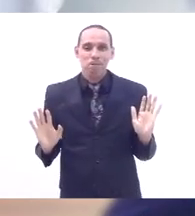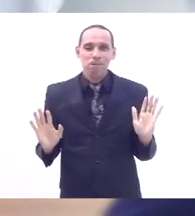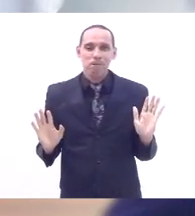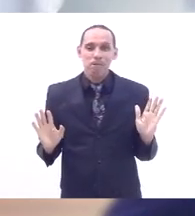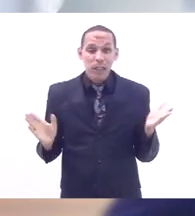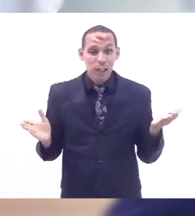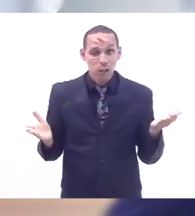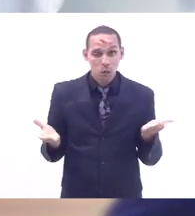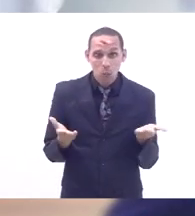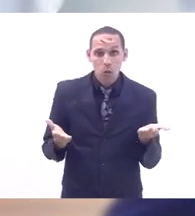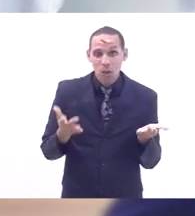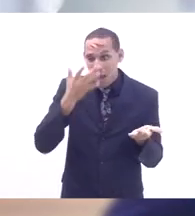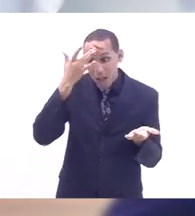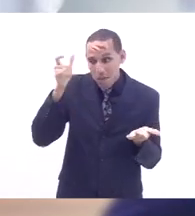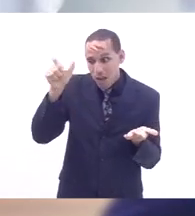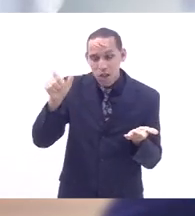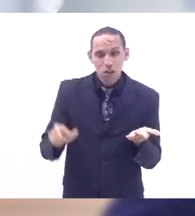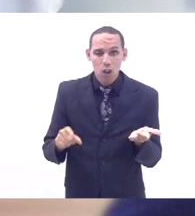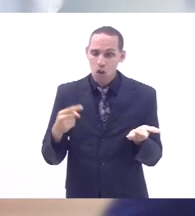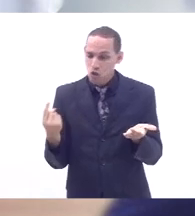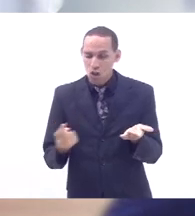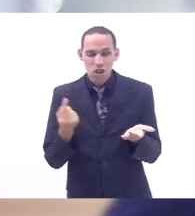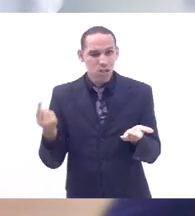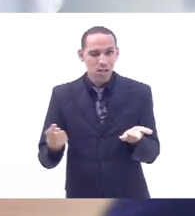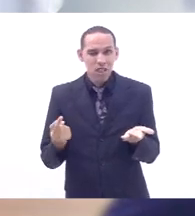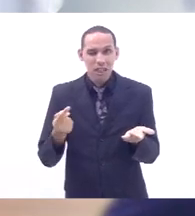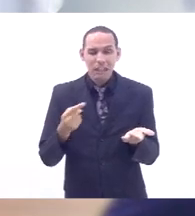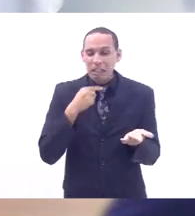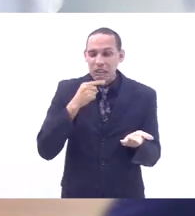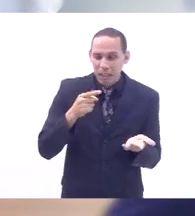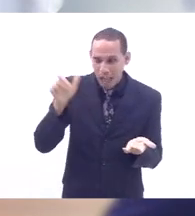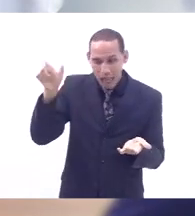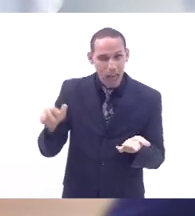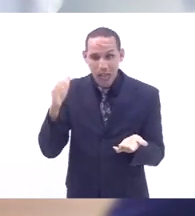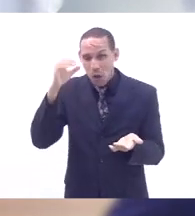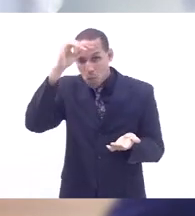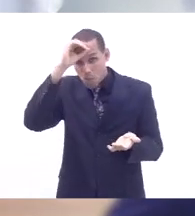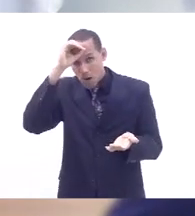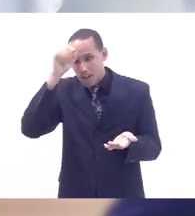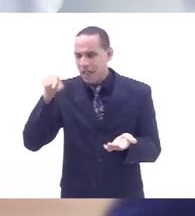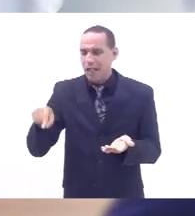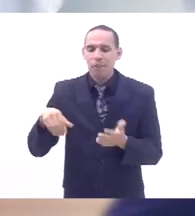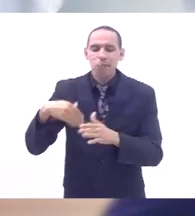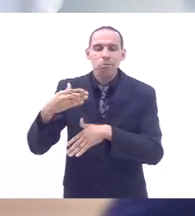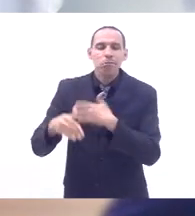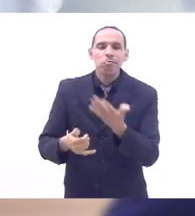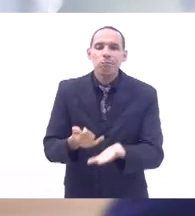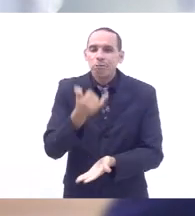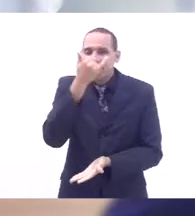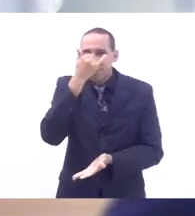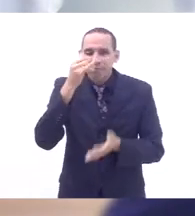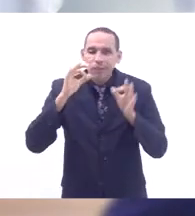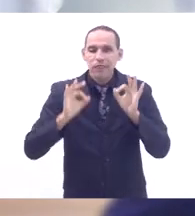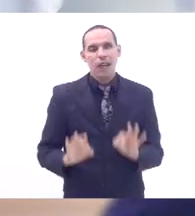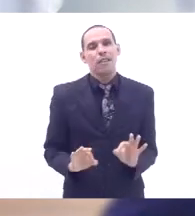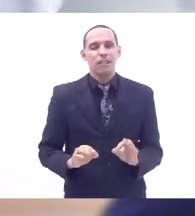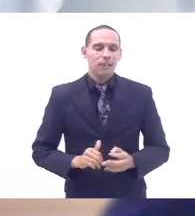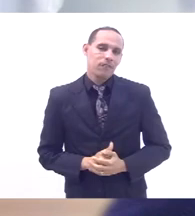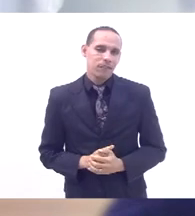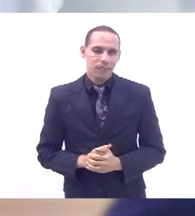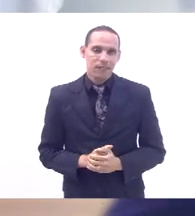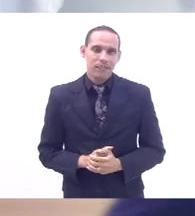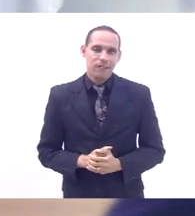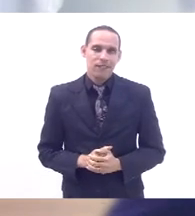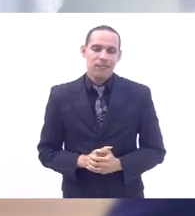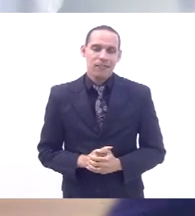hoje... ela não sabe que sozinho ela não, também não chega a lugar nenhum, essa daí já está fadado ao insucesso.